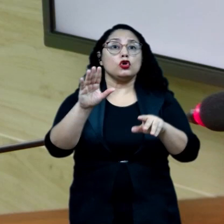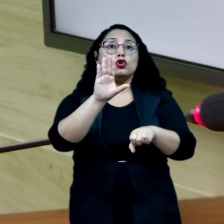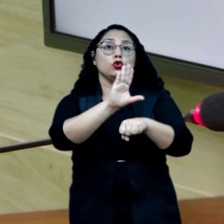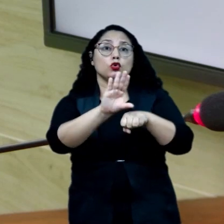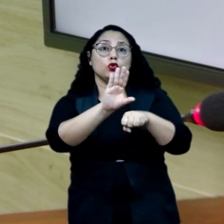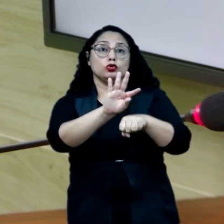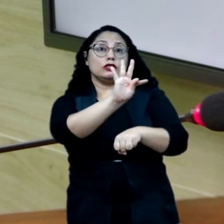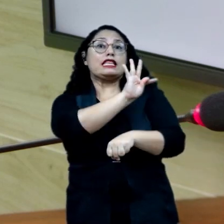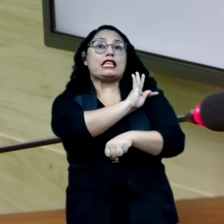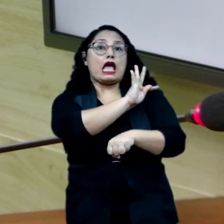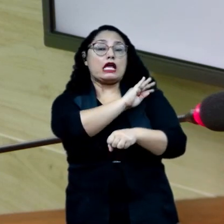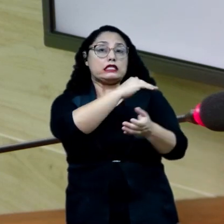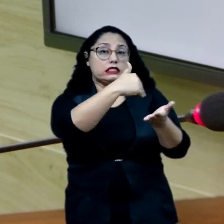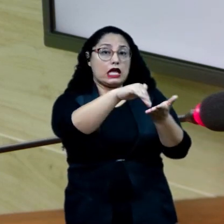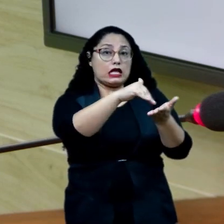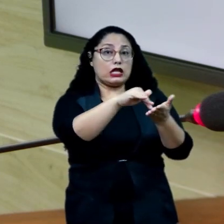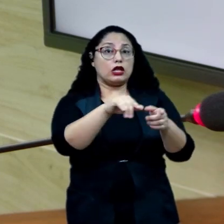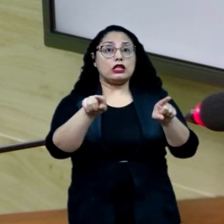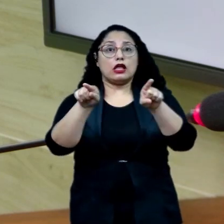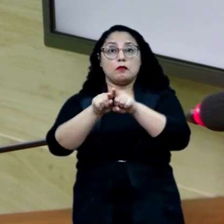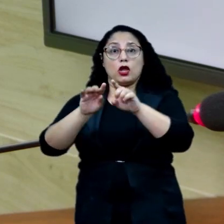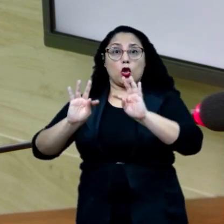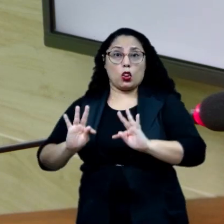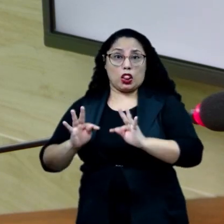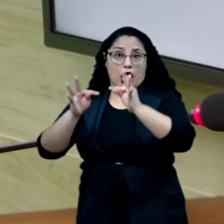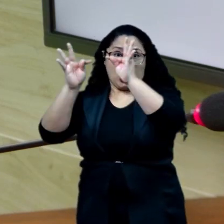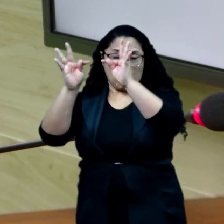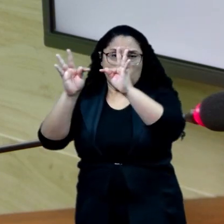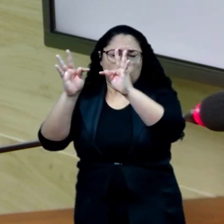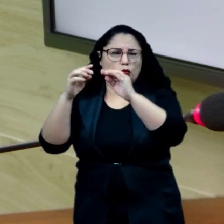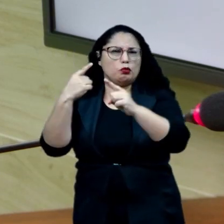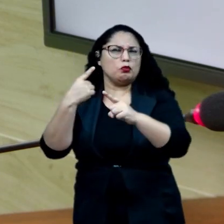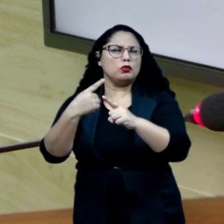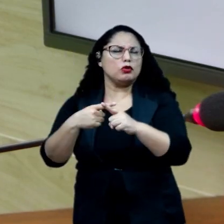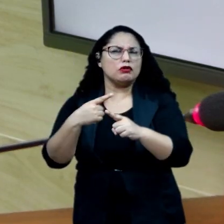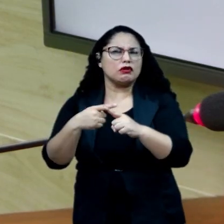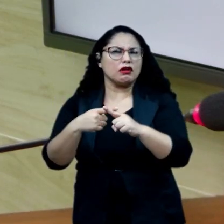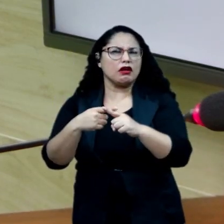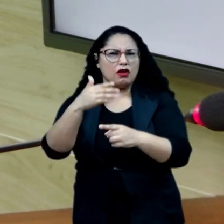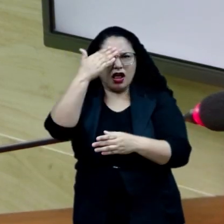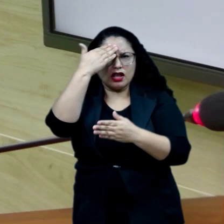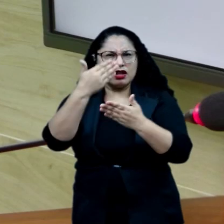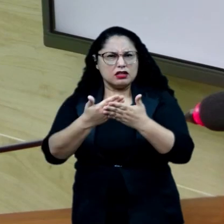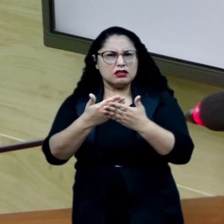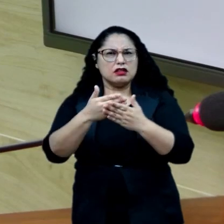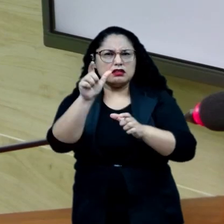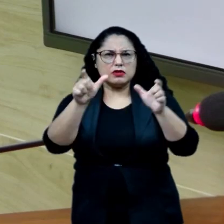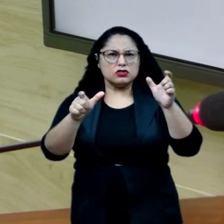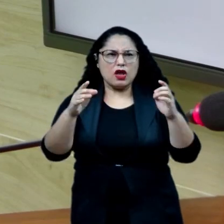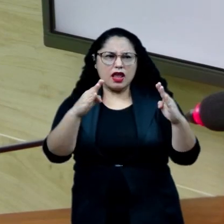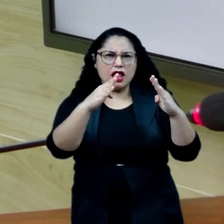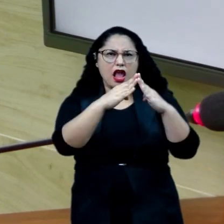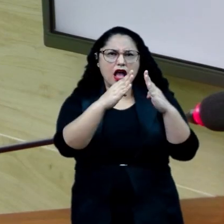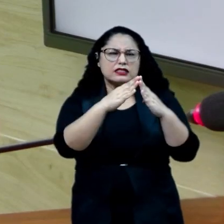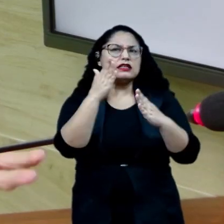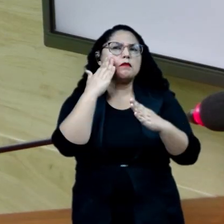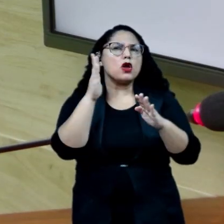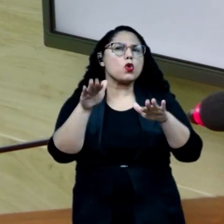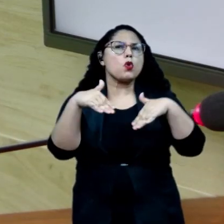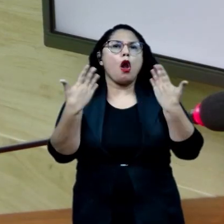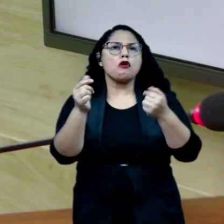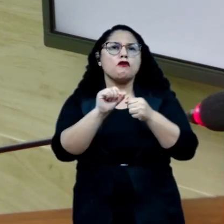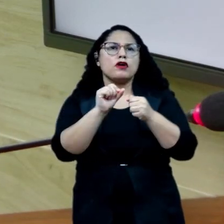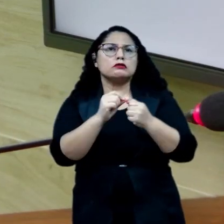curso técnico em secretariado e o tecnólogo, porque eu acredito que mais gente em casa deve saber qual que eu